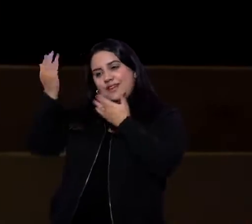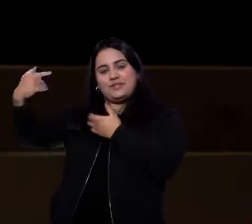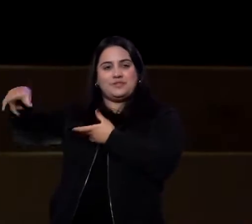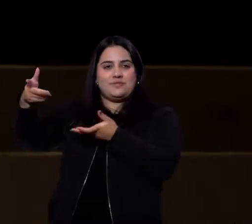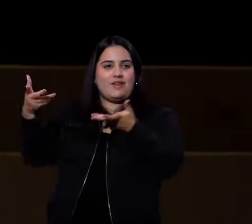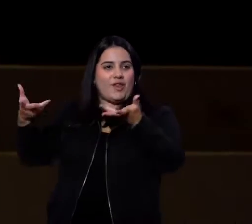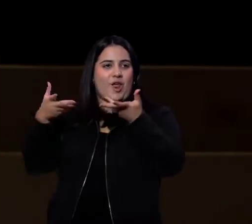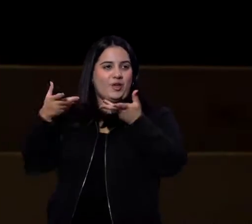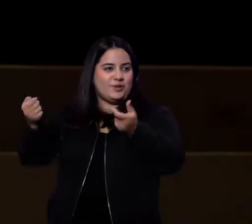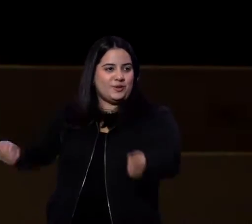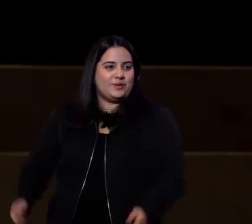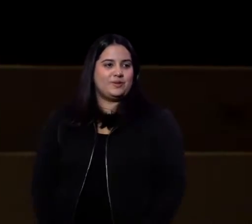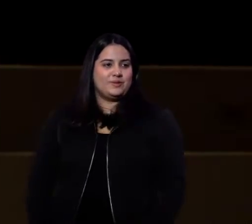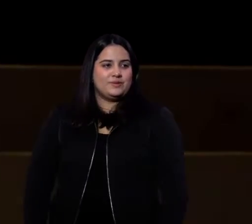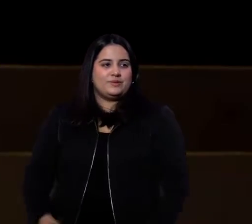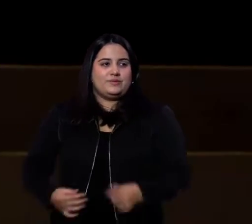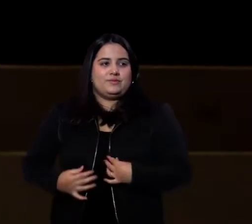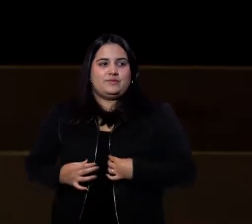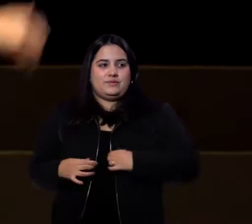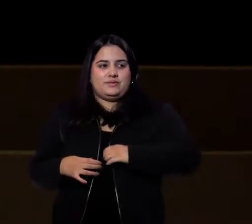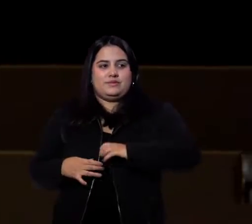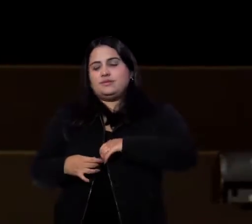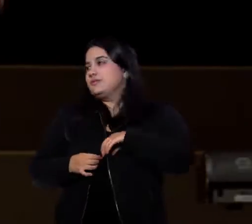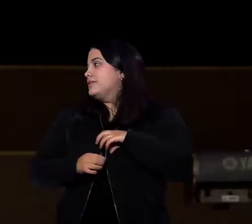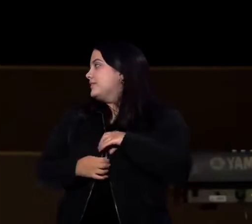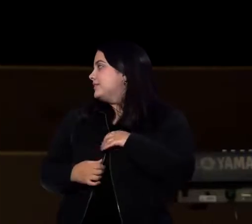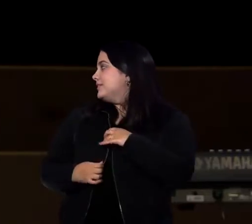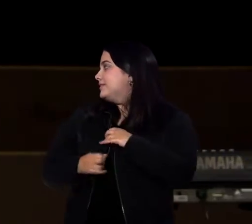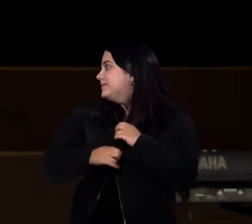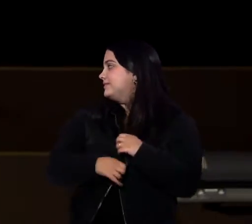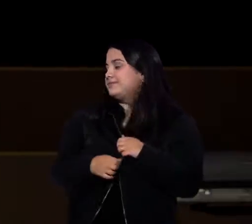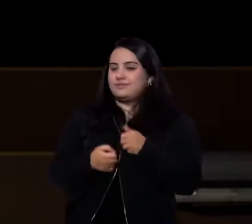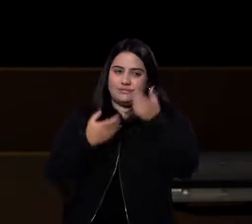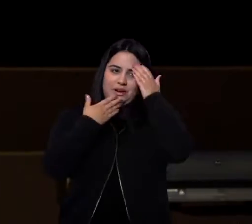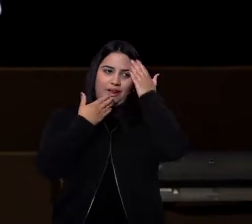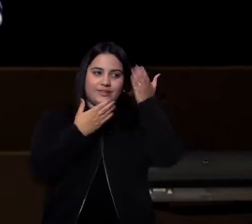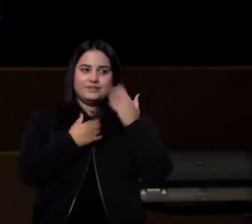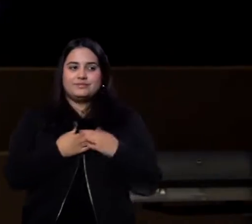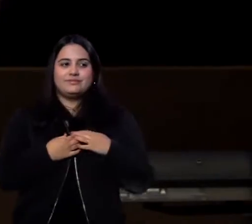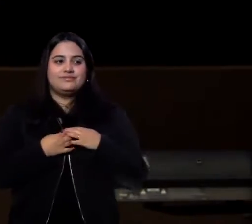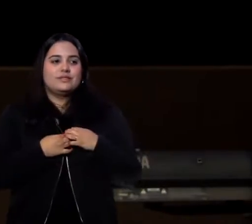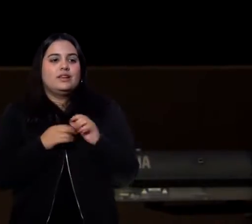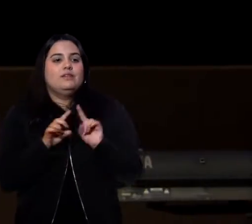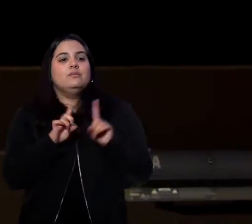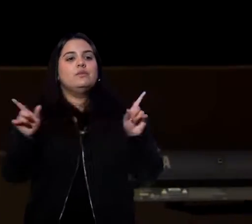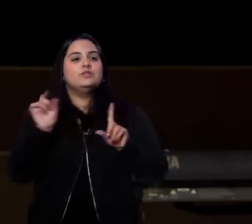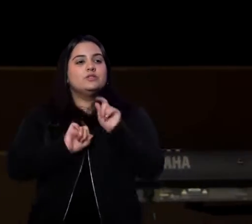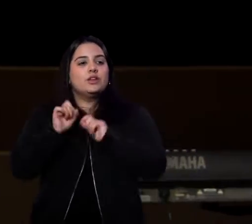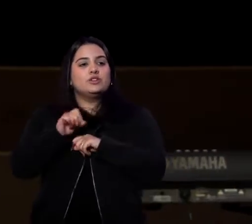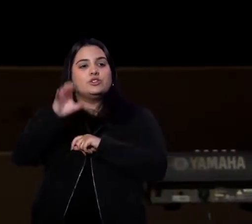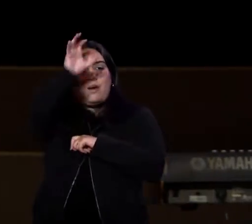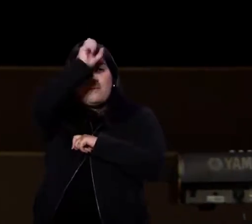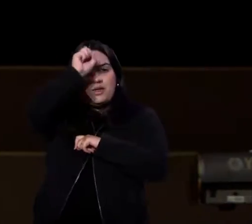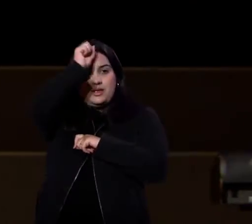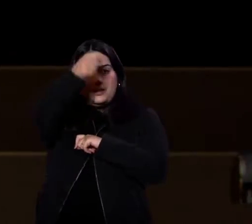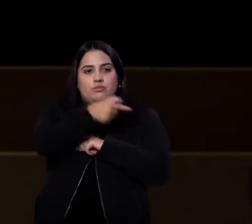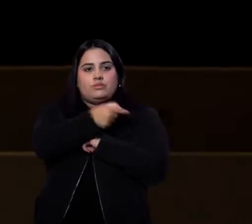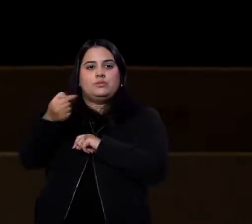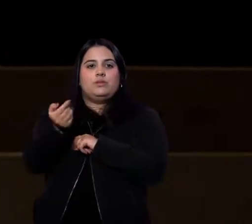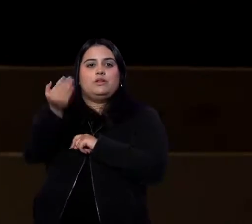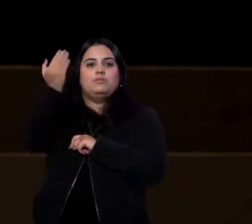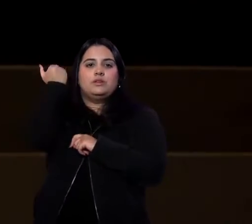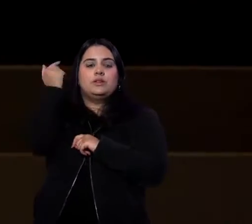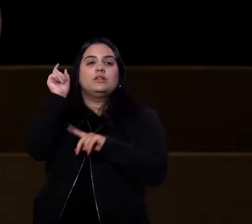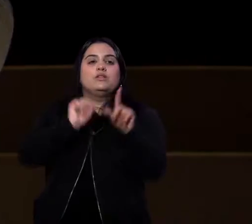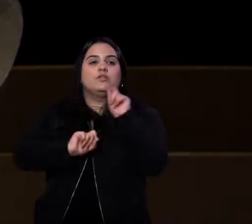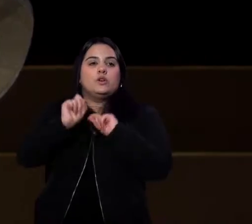demais. Mas o que a gente... Valeu, Farid. O que a gente aprendeu semana passada foi que muitas vezes a